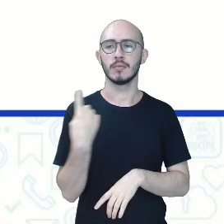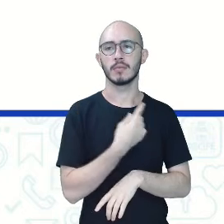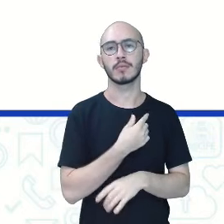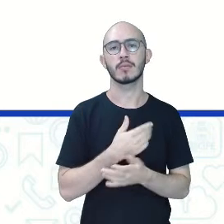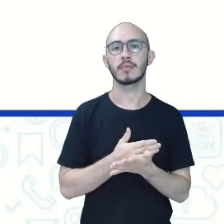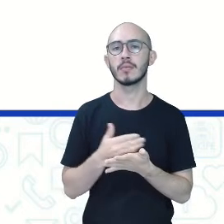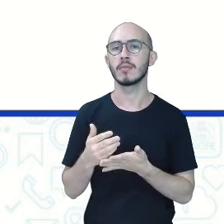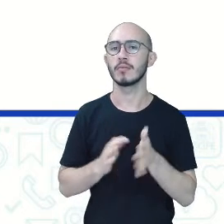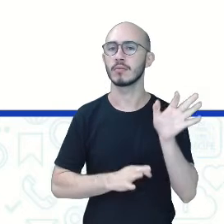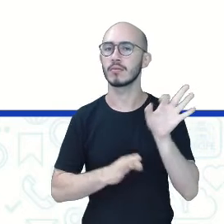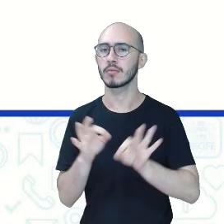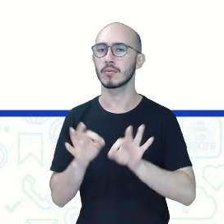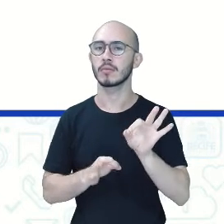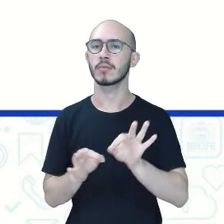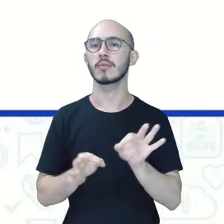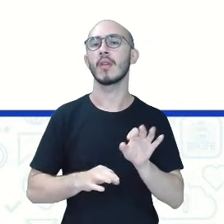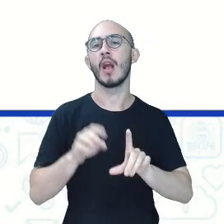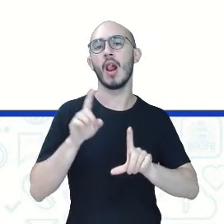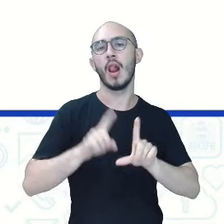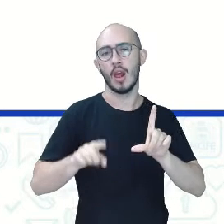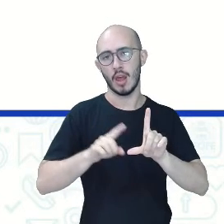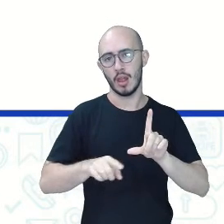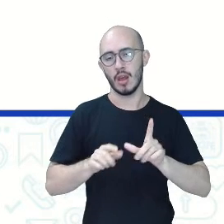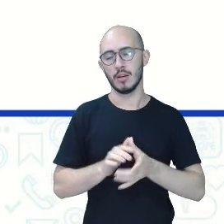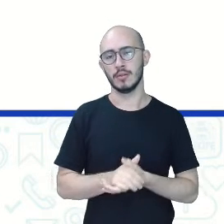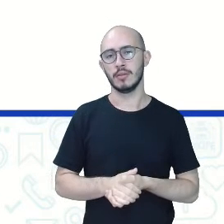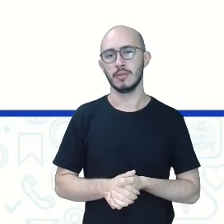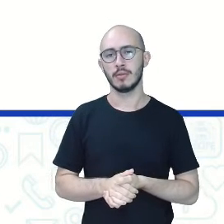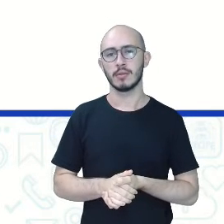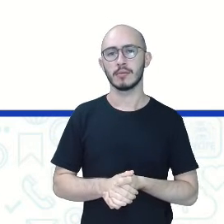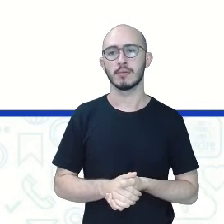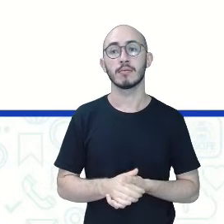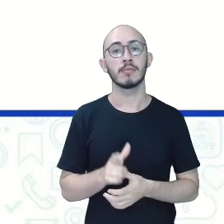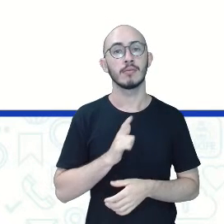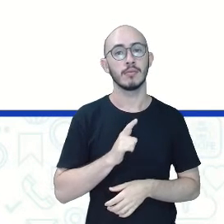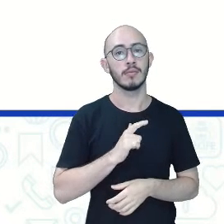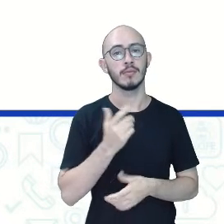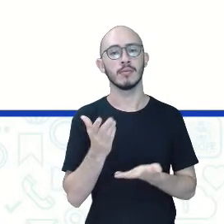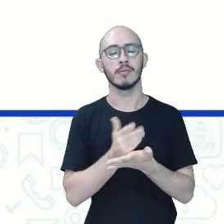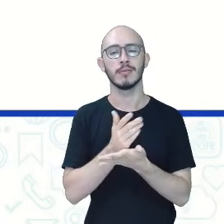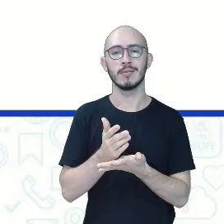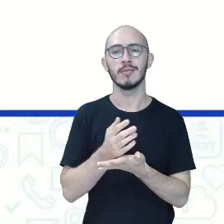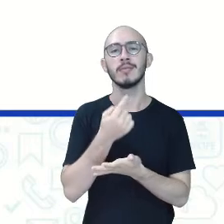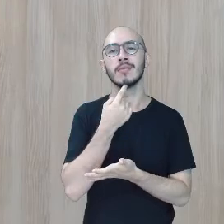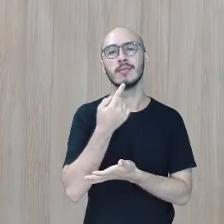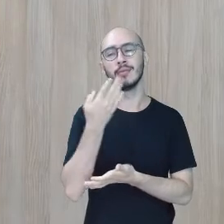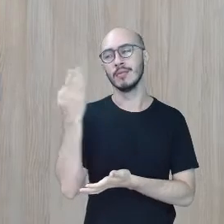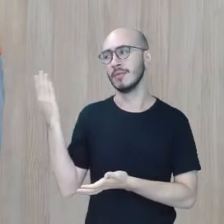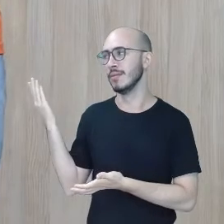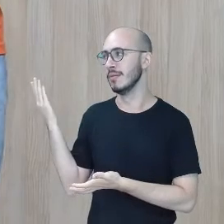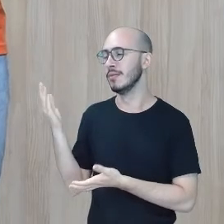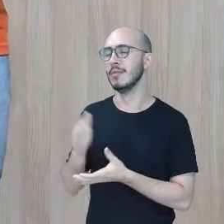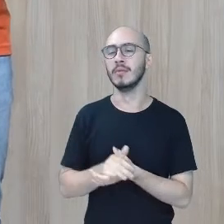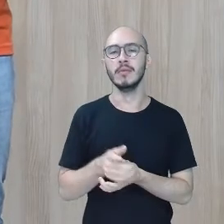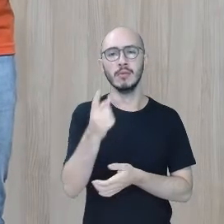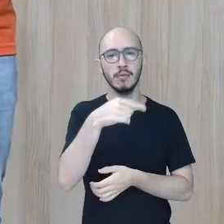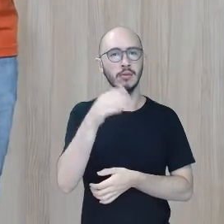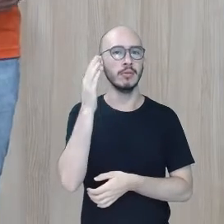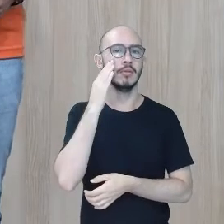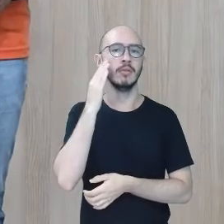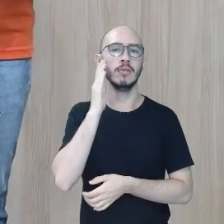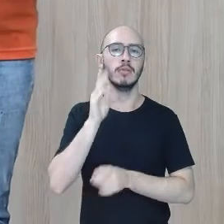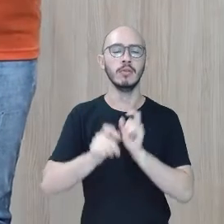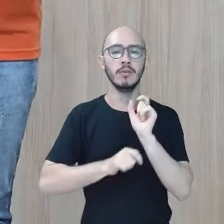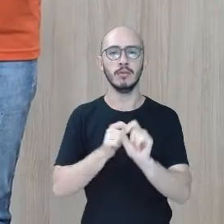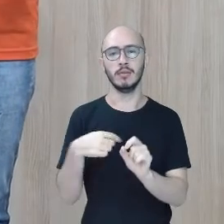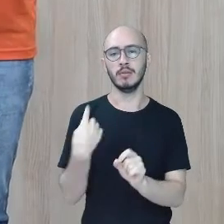a manipular as letras, certo? E aí eu trouxe algumas operações que já é do seu entendimento, certo?